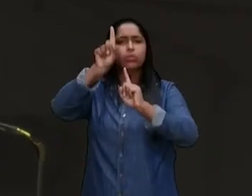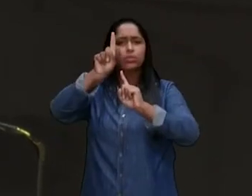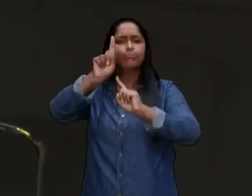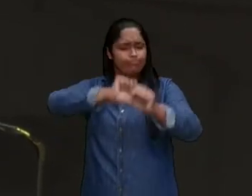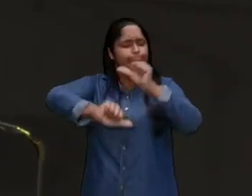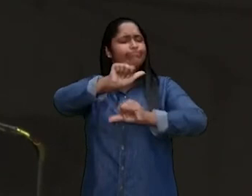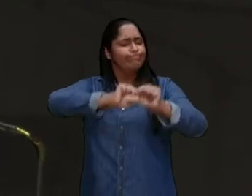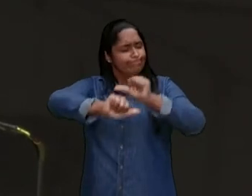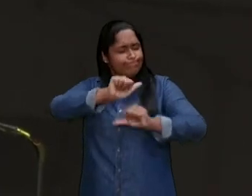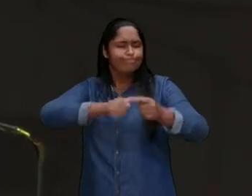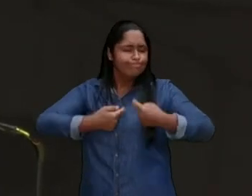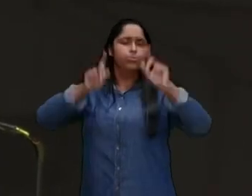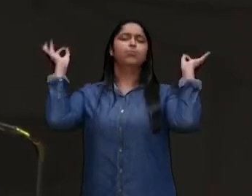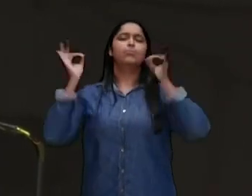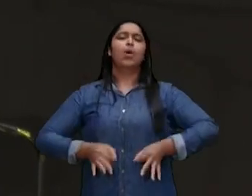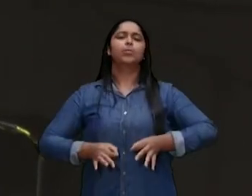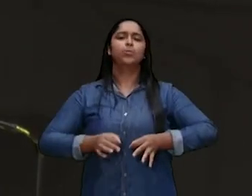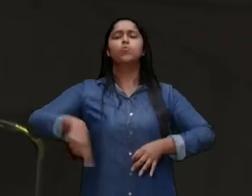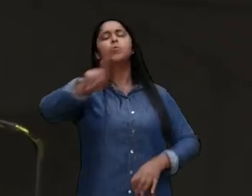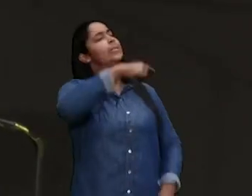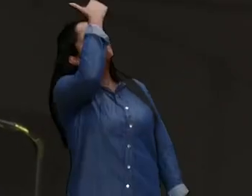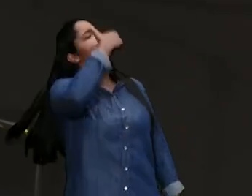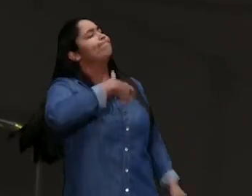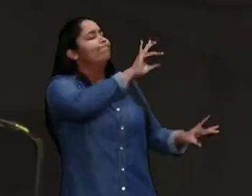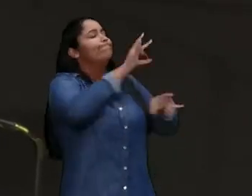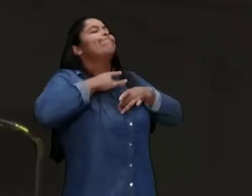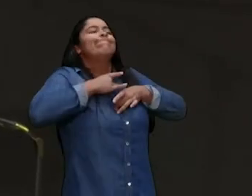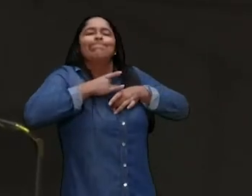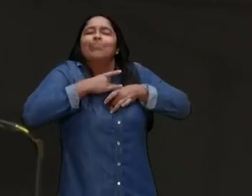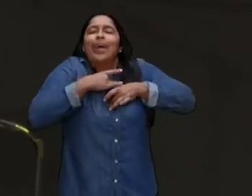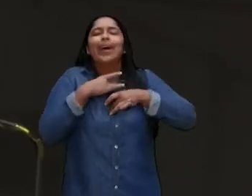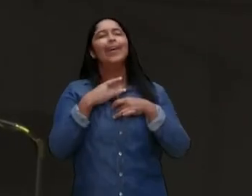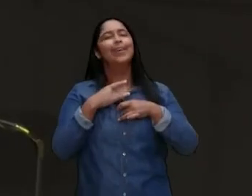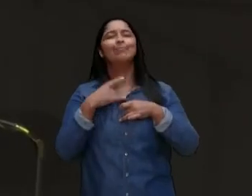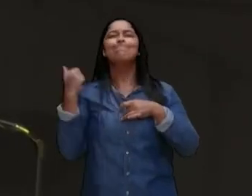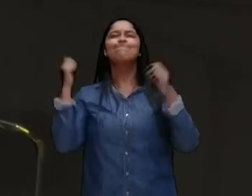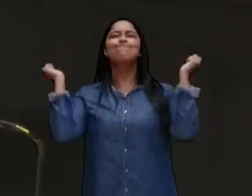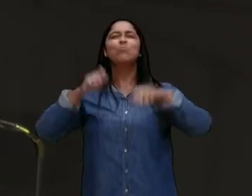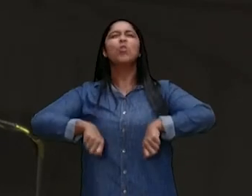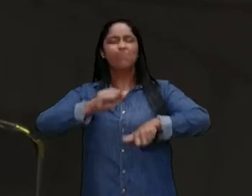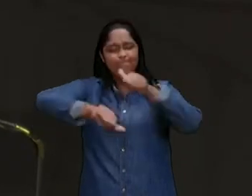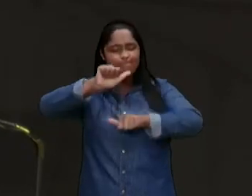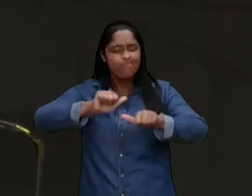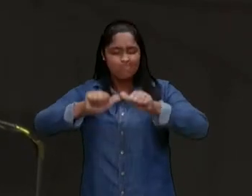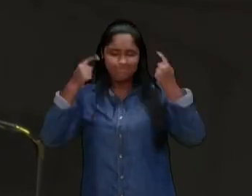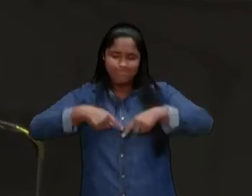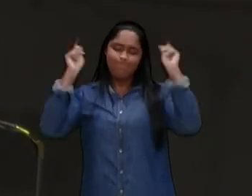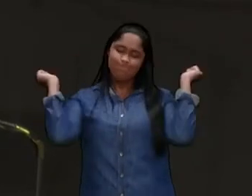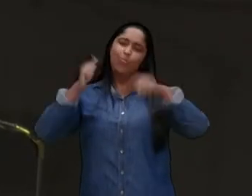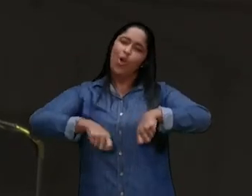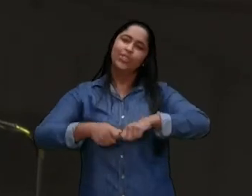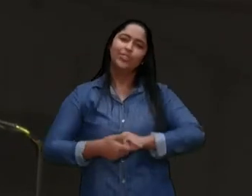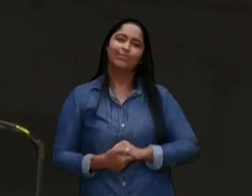depende de você falar o quê que vai levar e sua mim eu vou ficar com essas imagens na cabeça eu vou